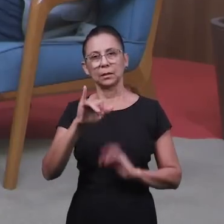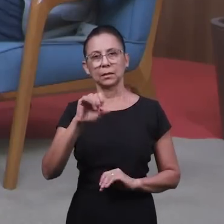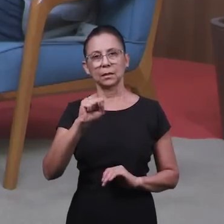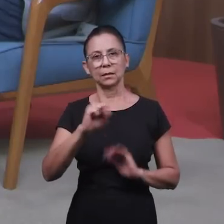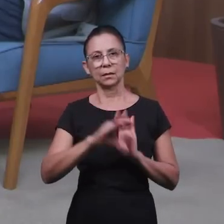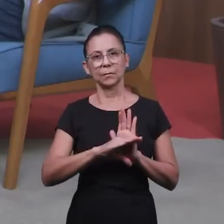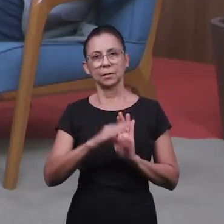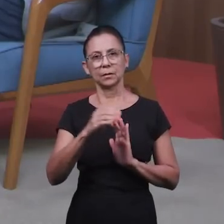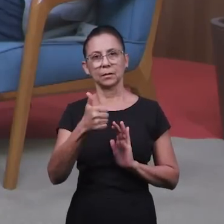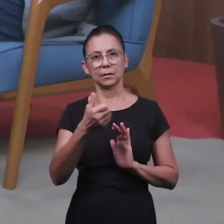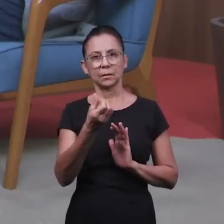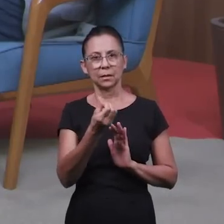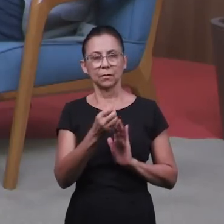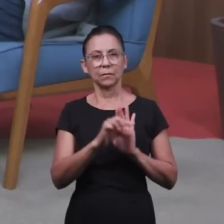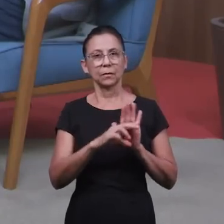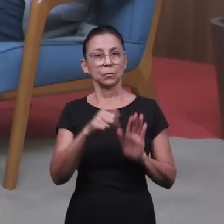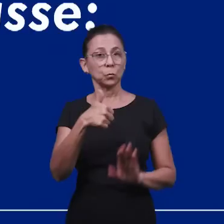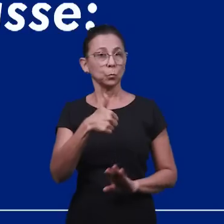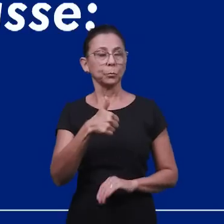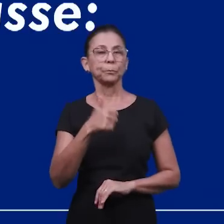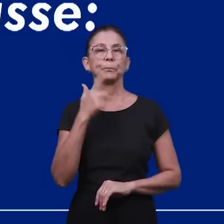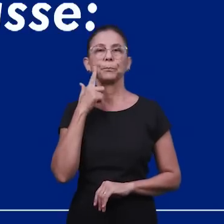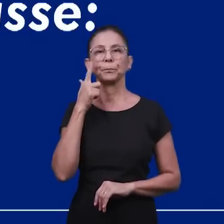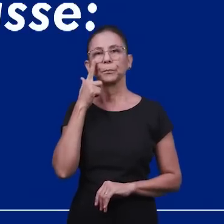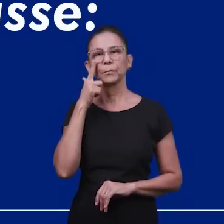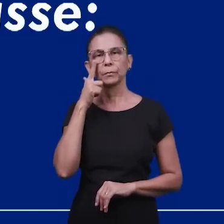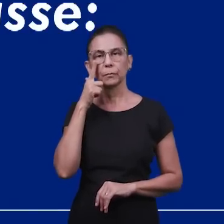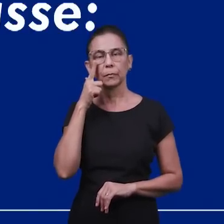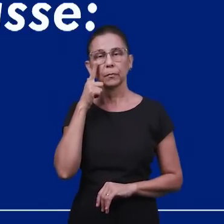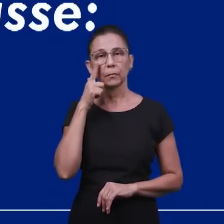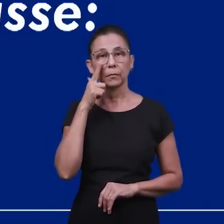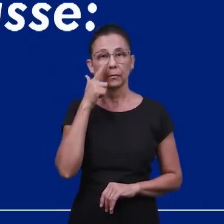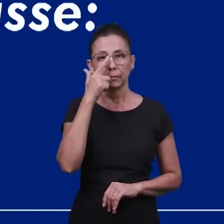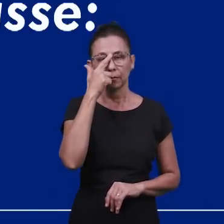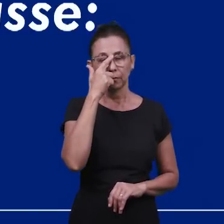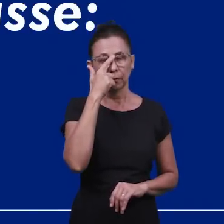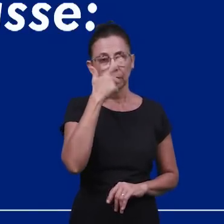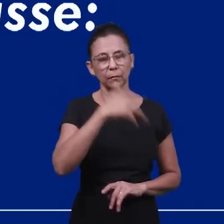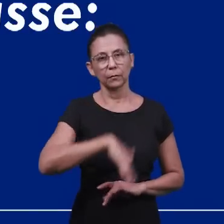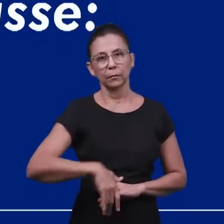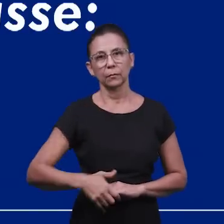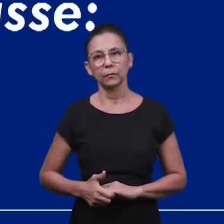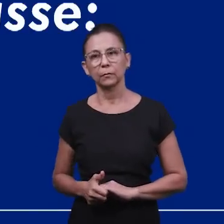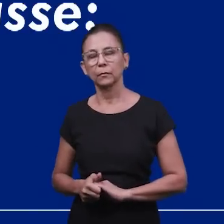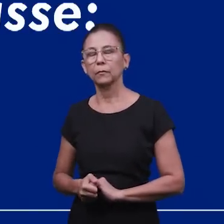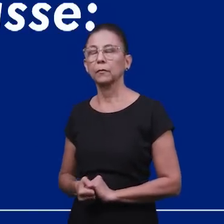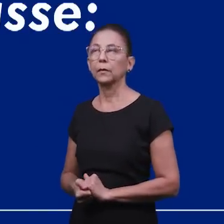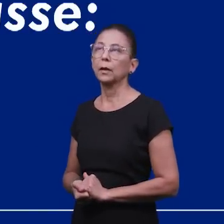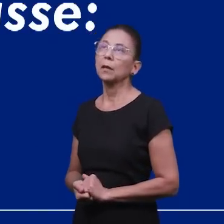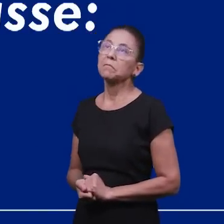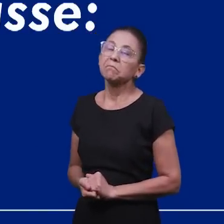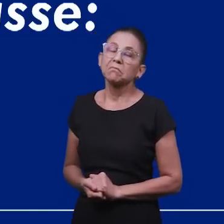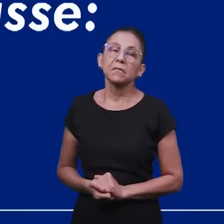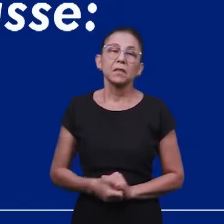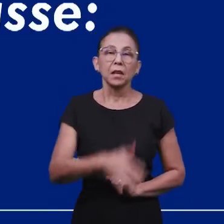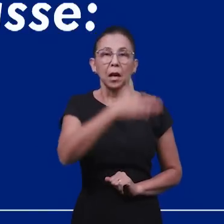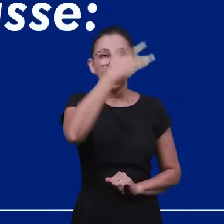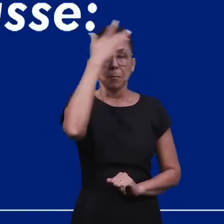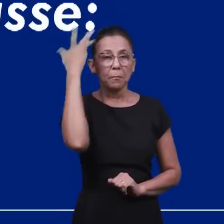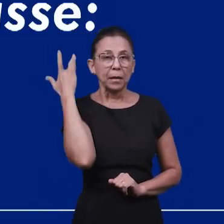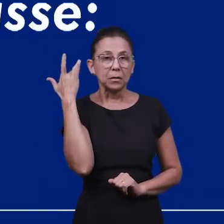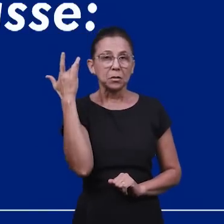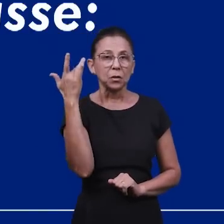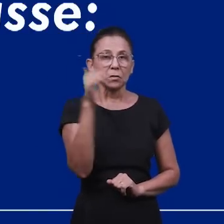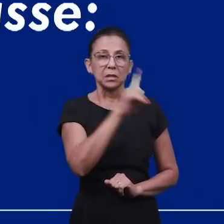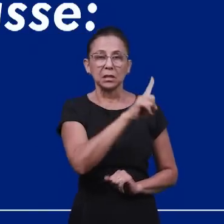capítulo 61, verso 1, diz assim: fui buscado pelos que não perguntavam por mim, fui achado por